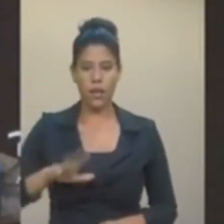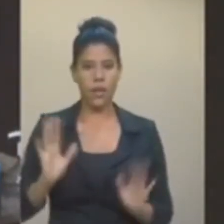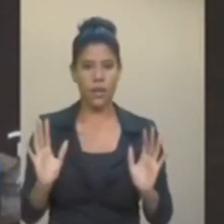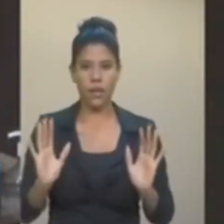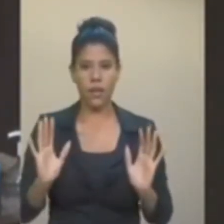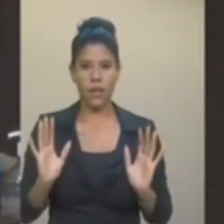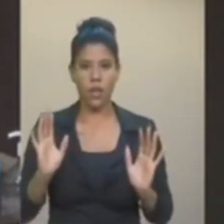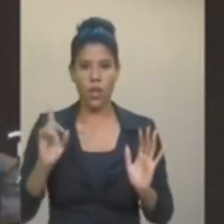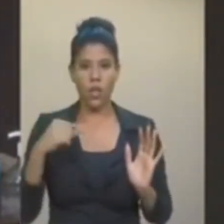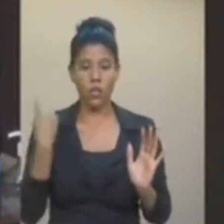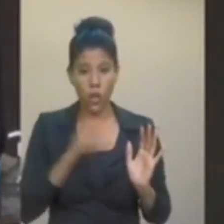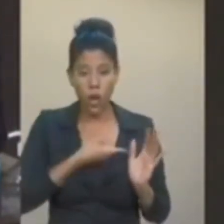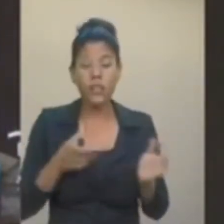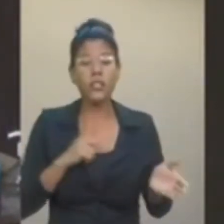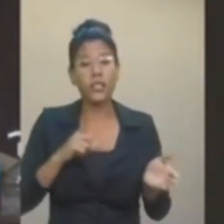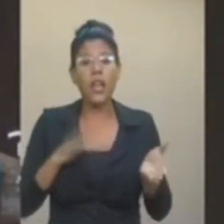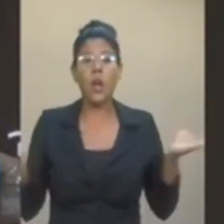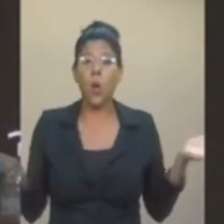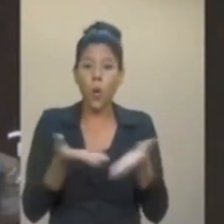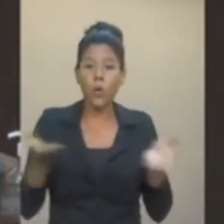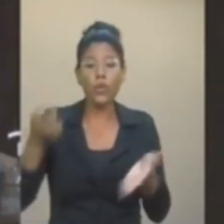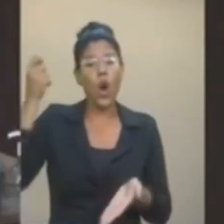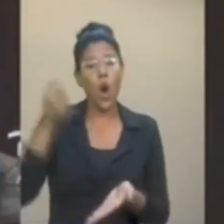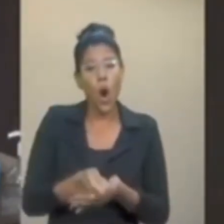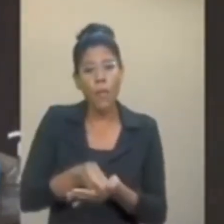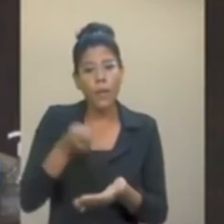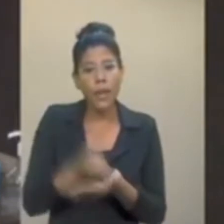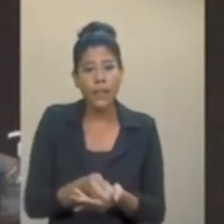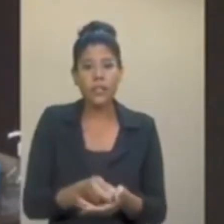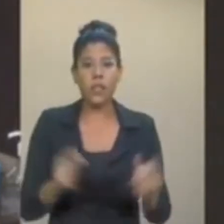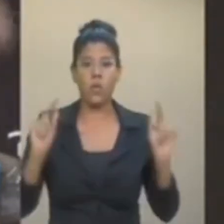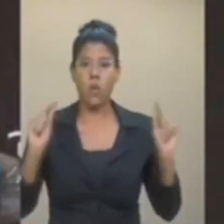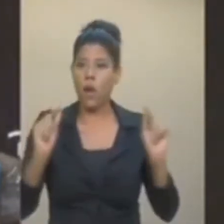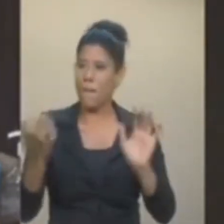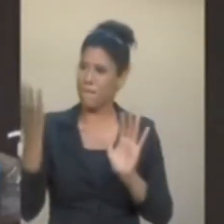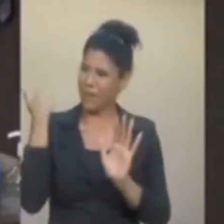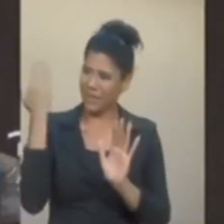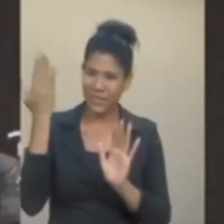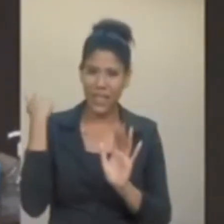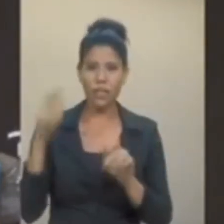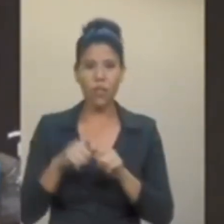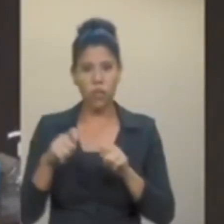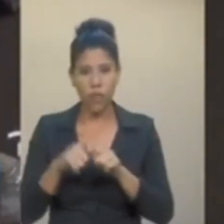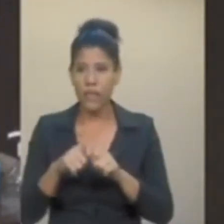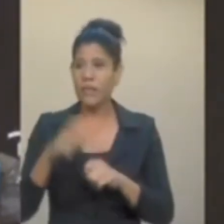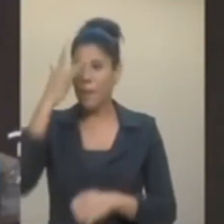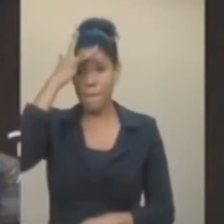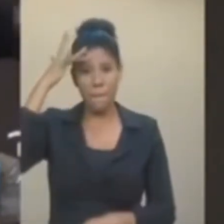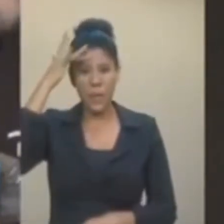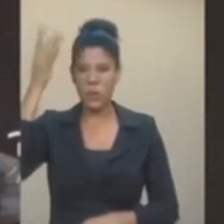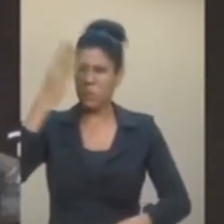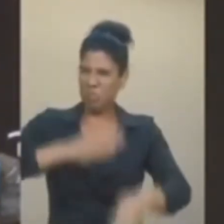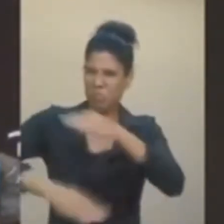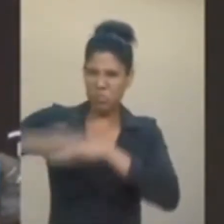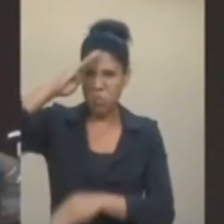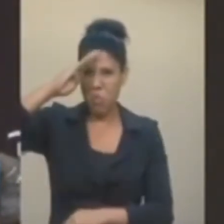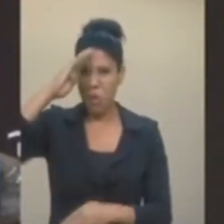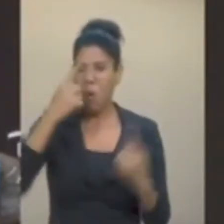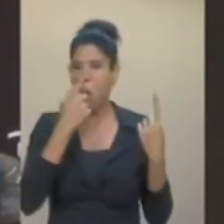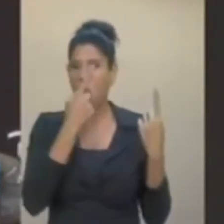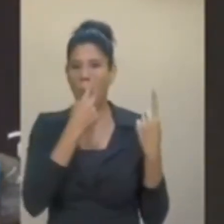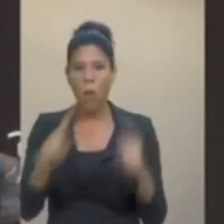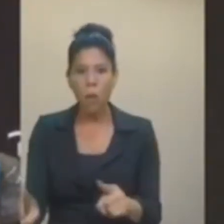Nós temos hoje a obrigação de que, assim como no passado, aqueles que se indignavam contra a